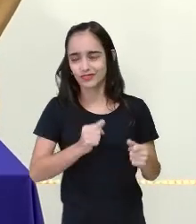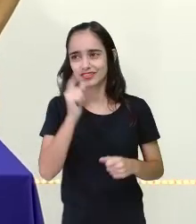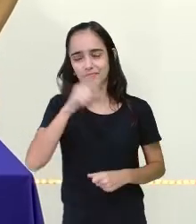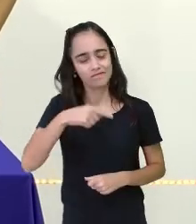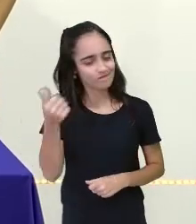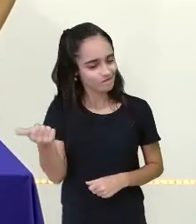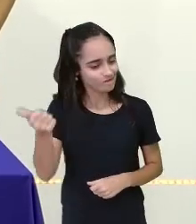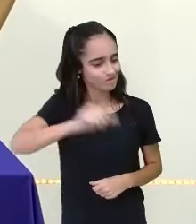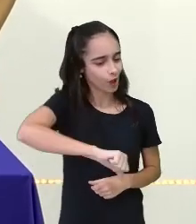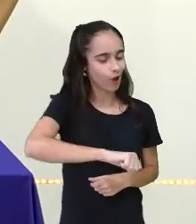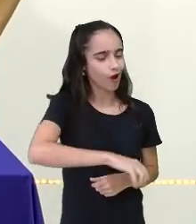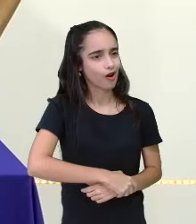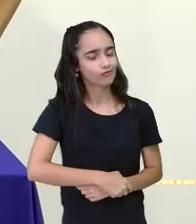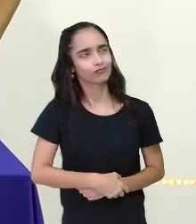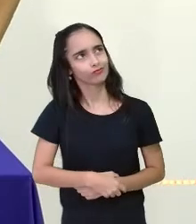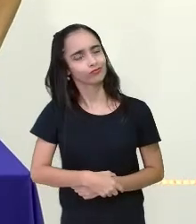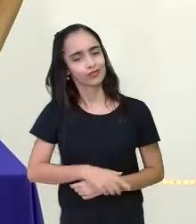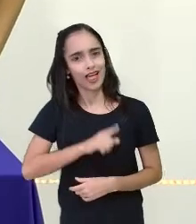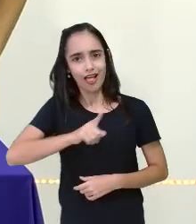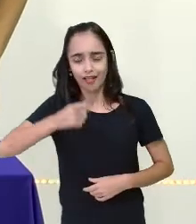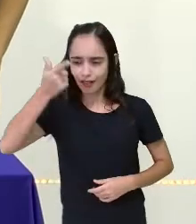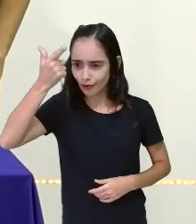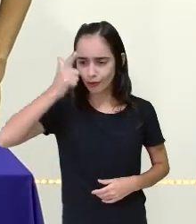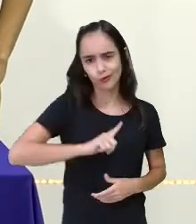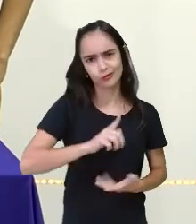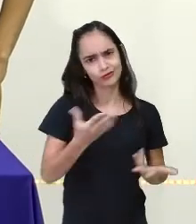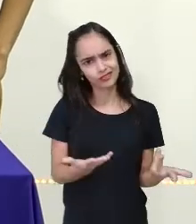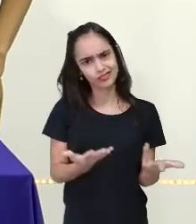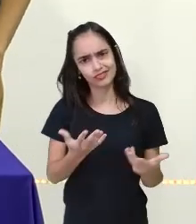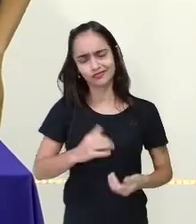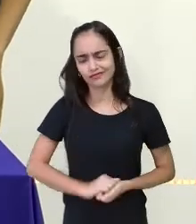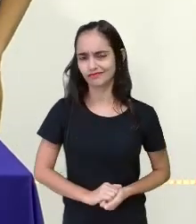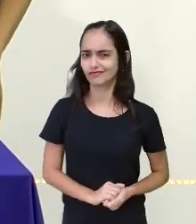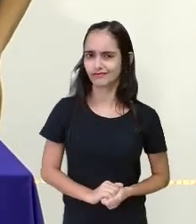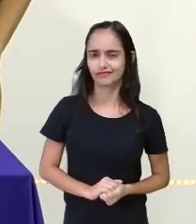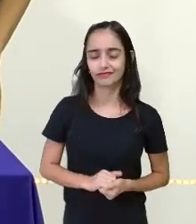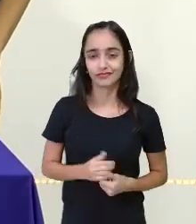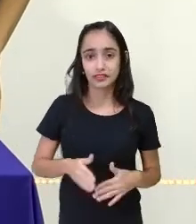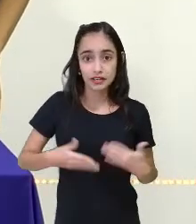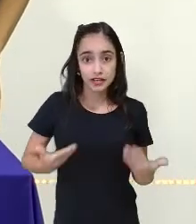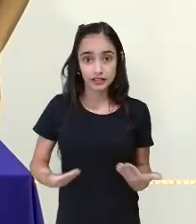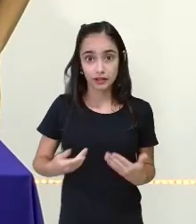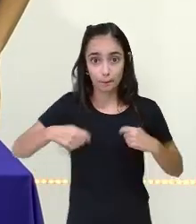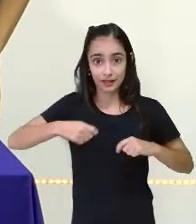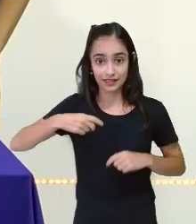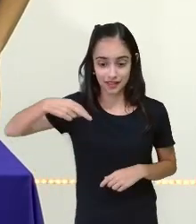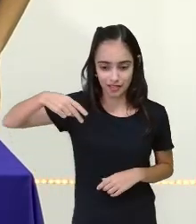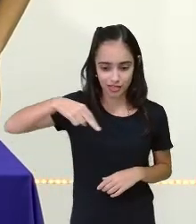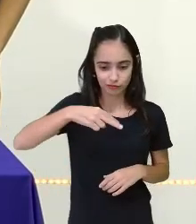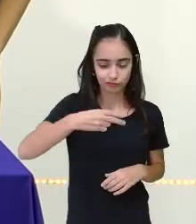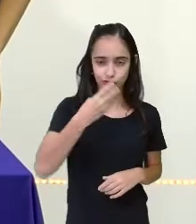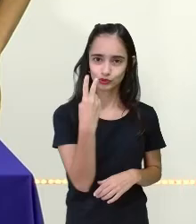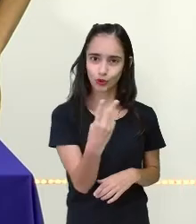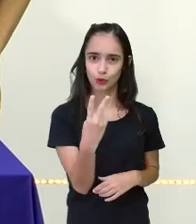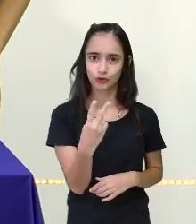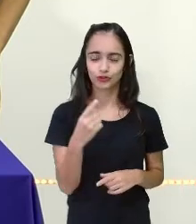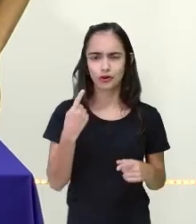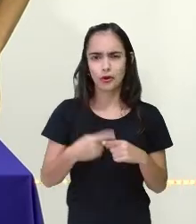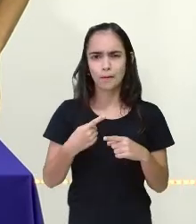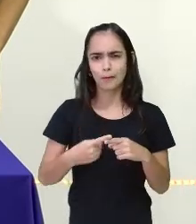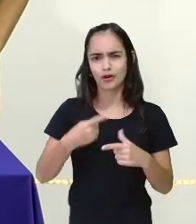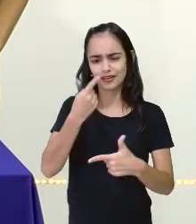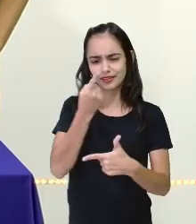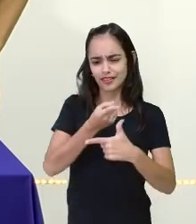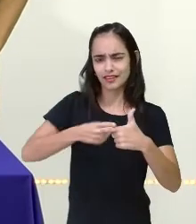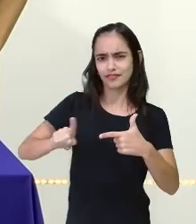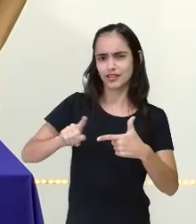me livrar, mas... Mas não teve conversa, não teve jeito. Então, eu vou caminhar 2 casas, porque na divisão, se eu tenho